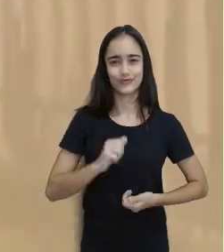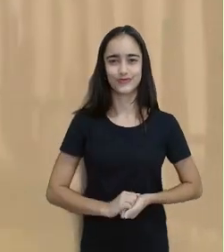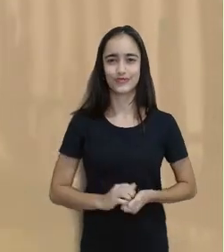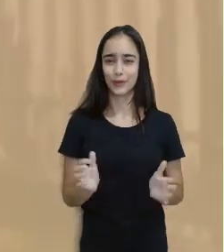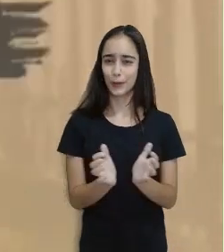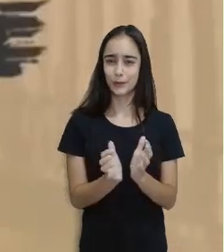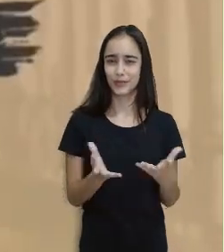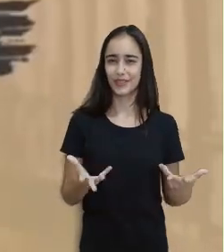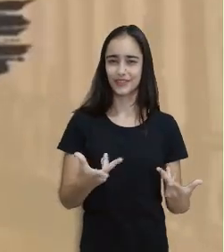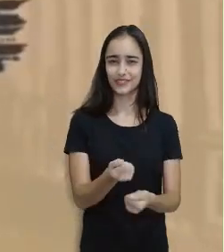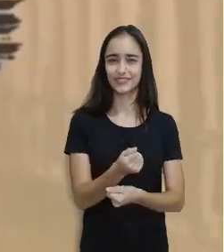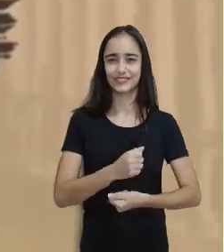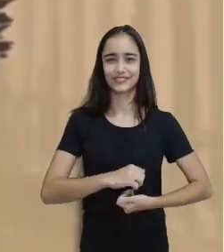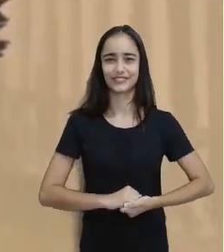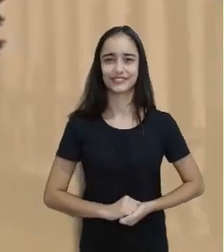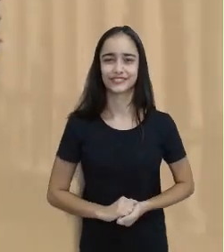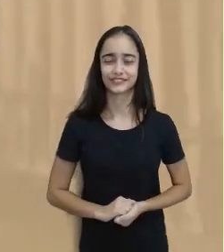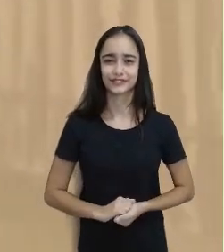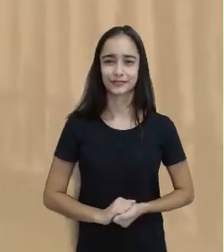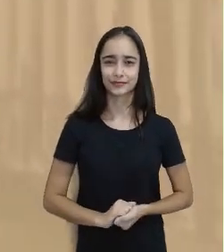lá.